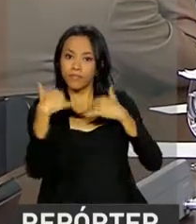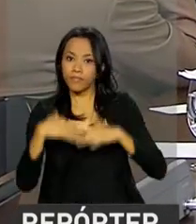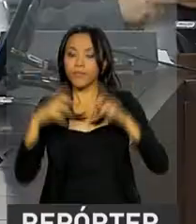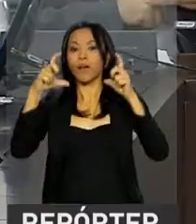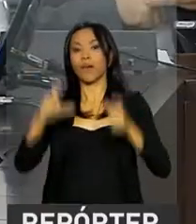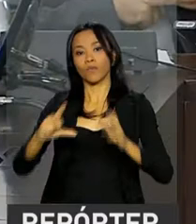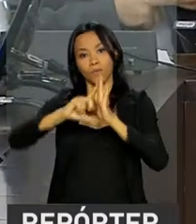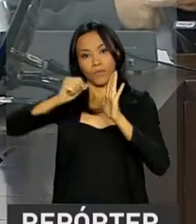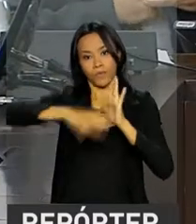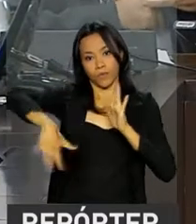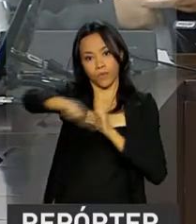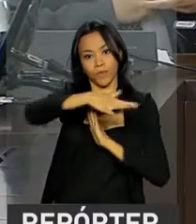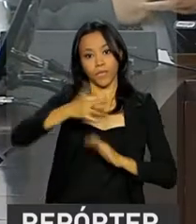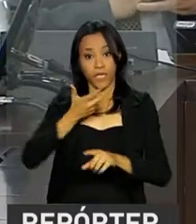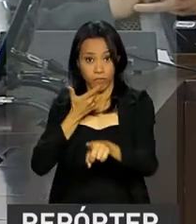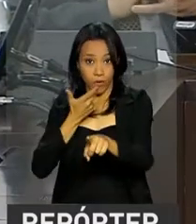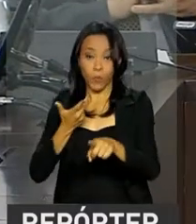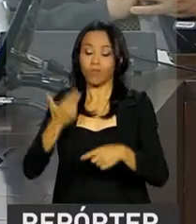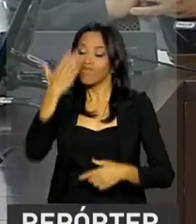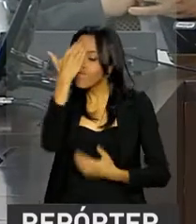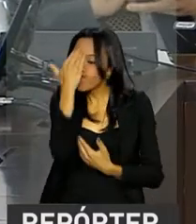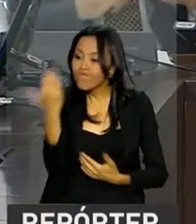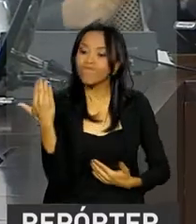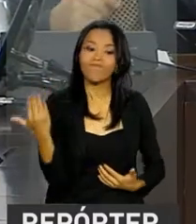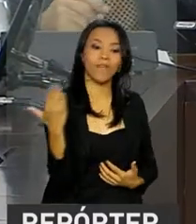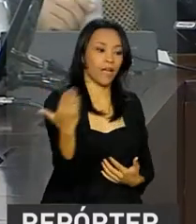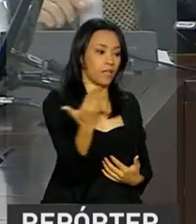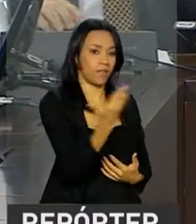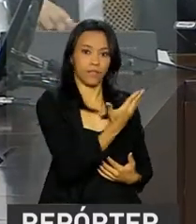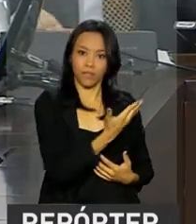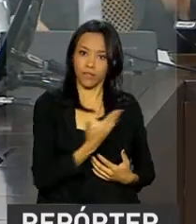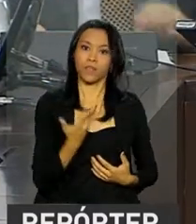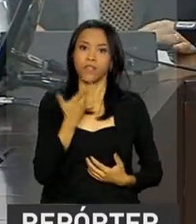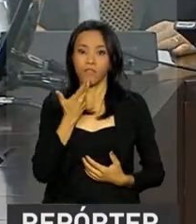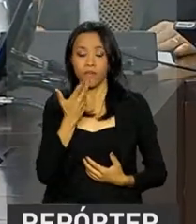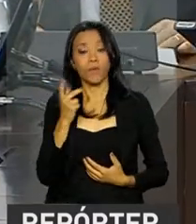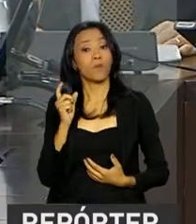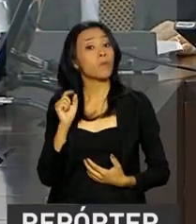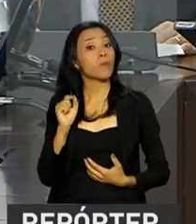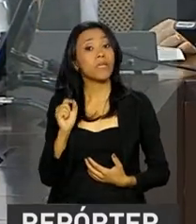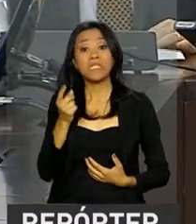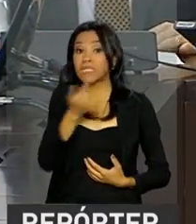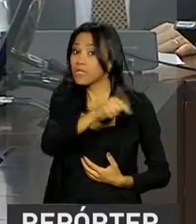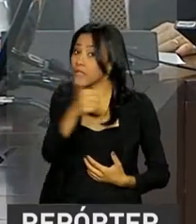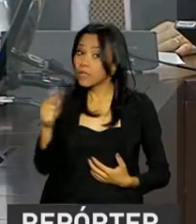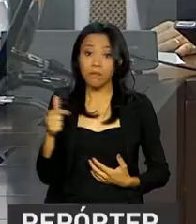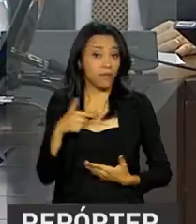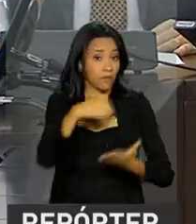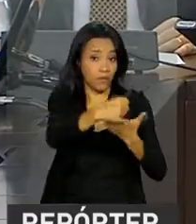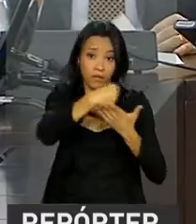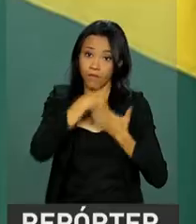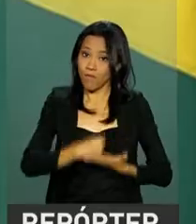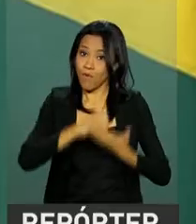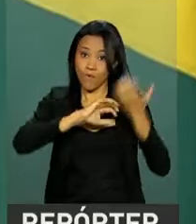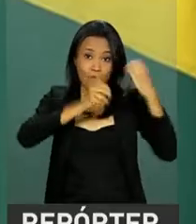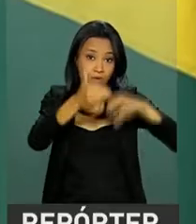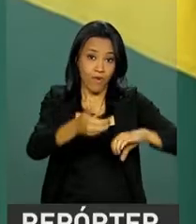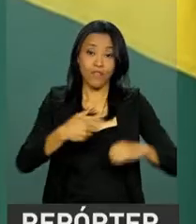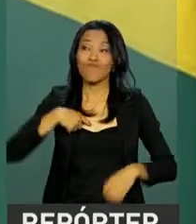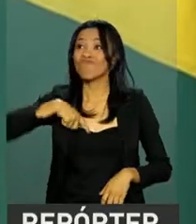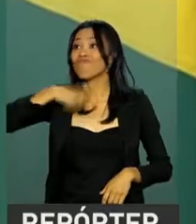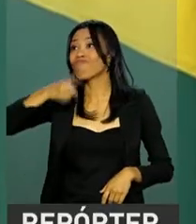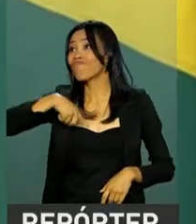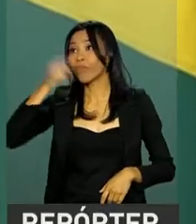do planalto temer manifestou gratidão aos congressistas e ressaltou que sem o apoio do congresso nacional não teria